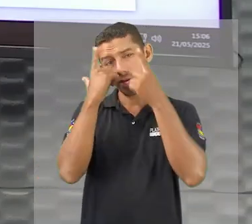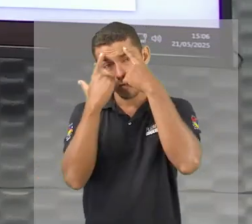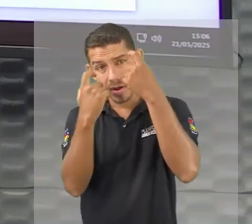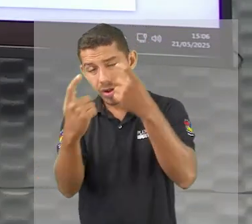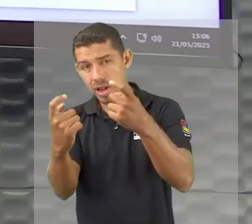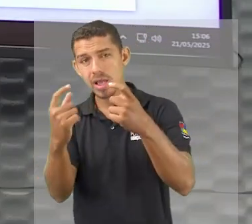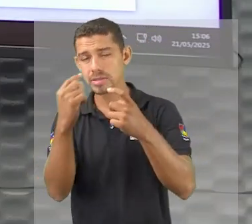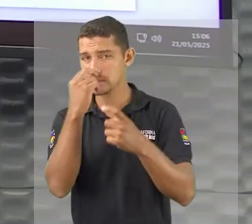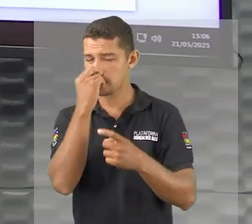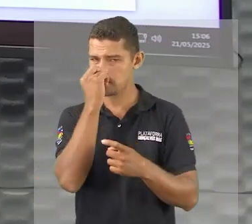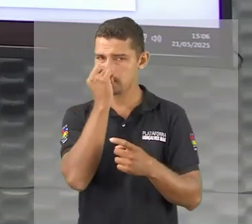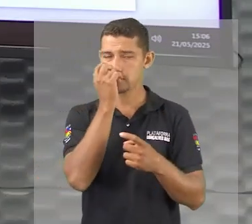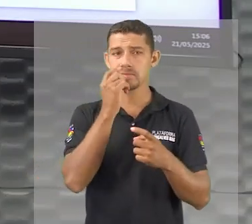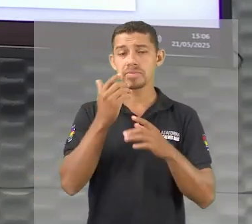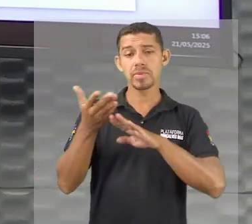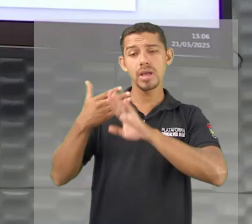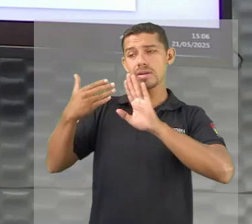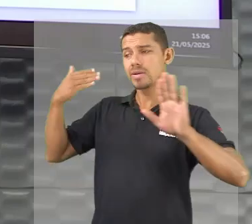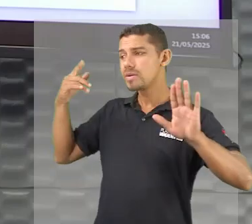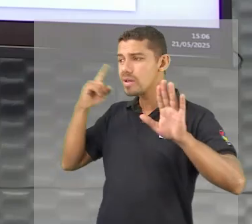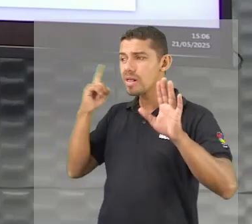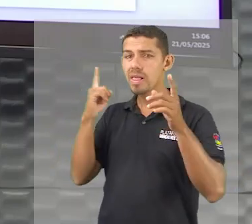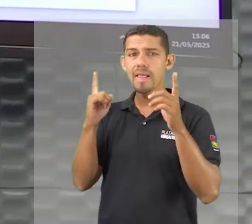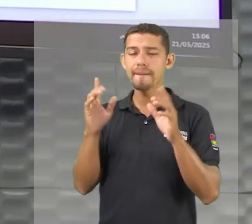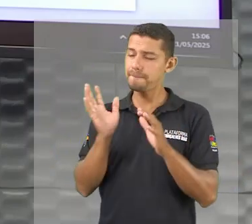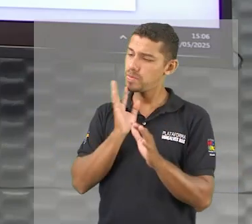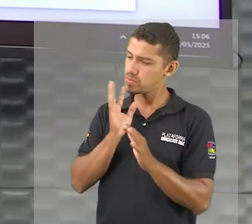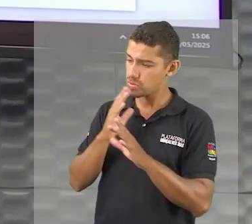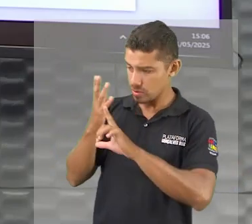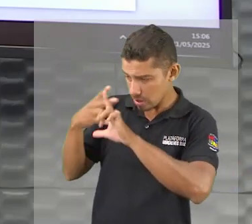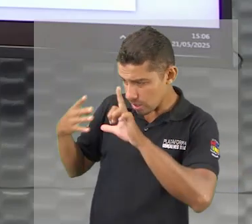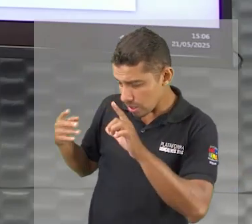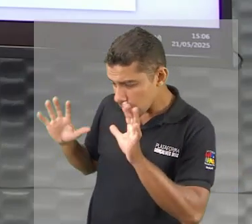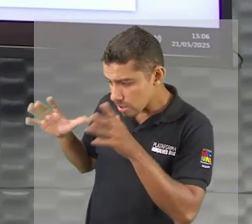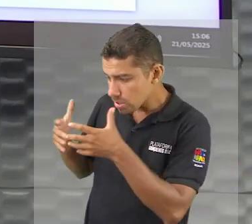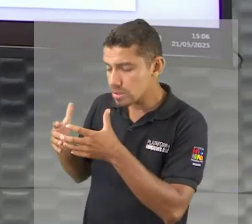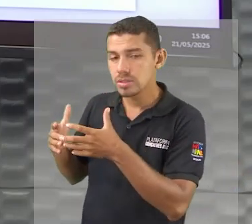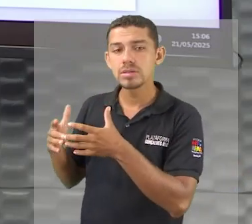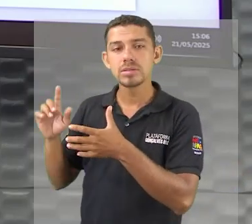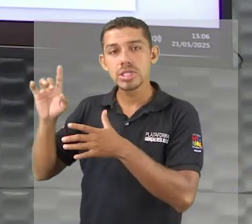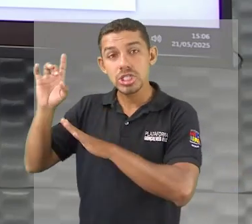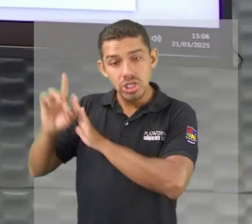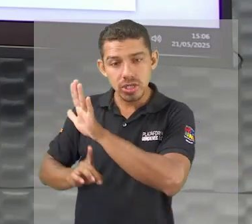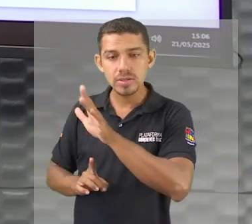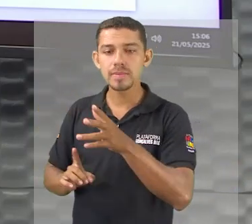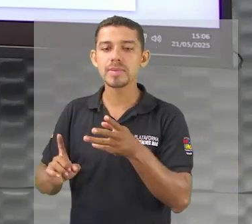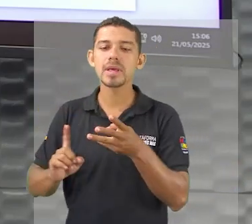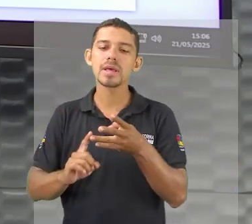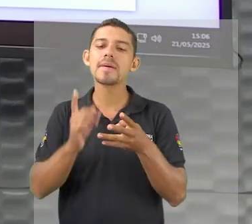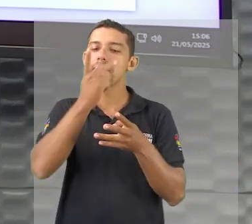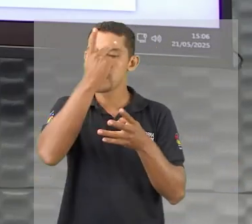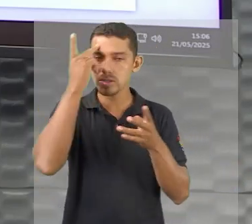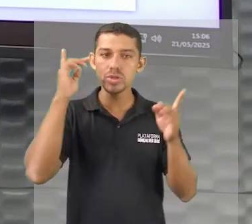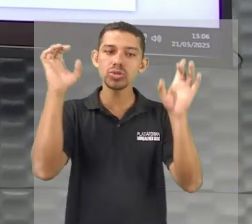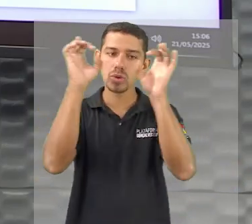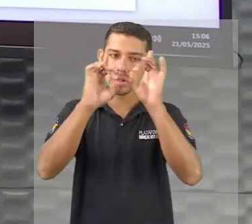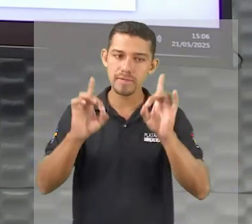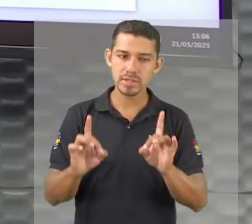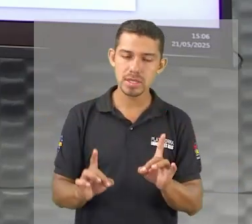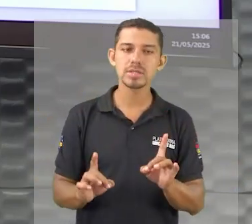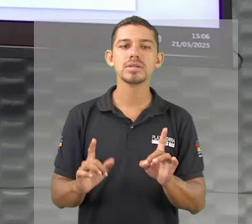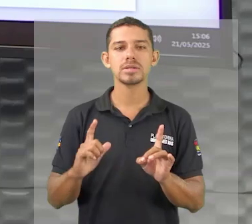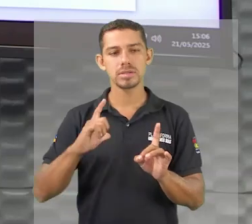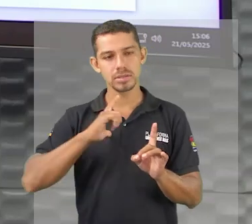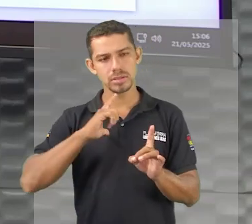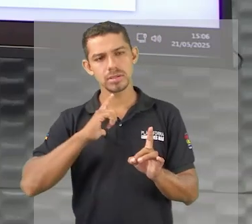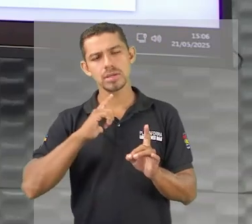violências e que só muito recentemente passaram a ser reconhecidas como sujeitos de direito. e pessoas com deficiência, e aí a gente